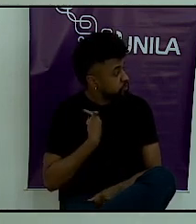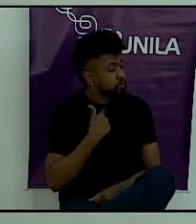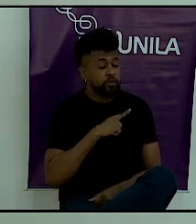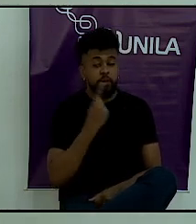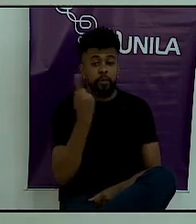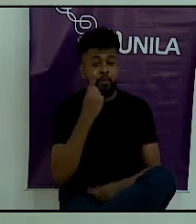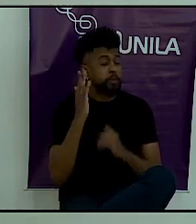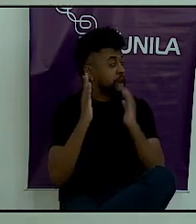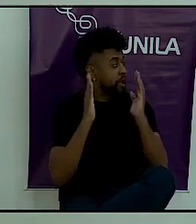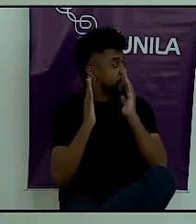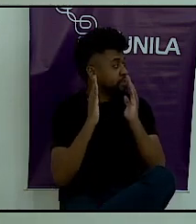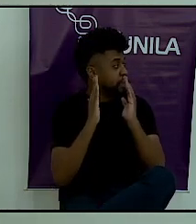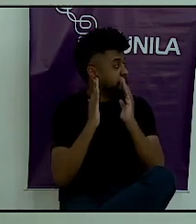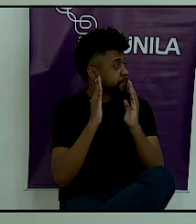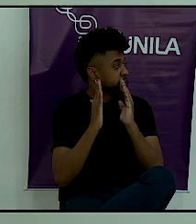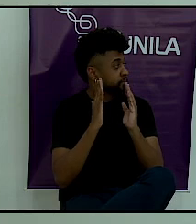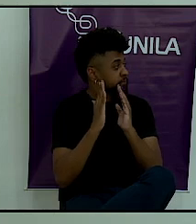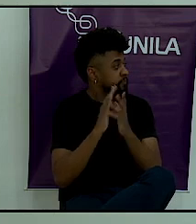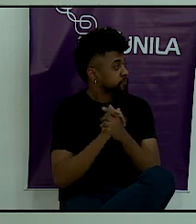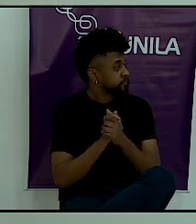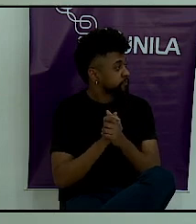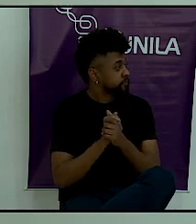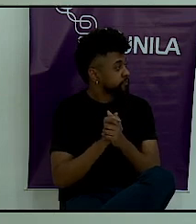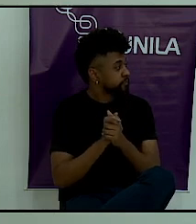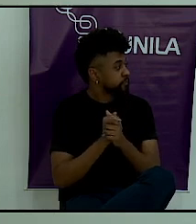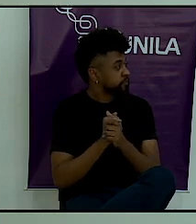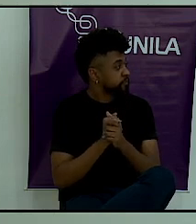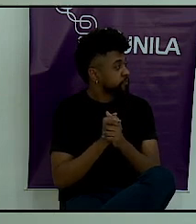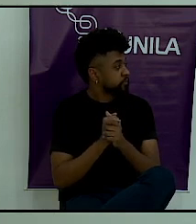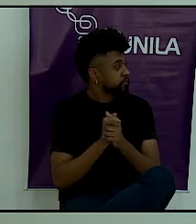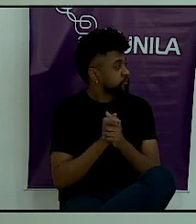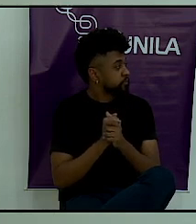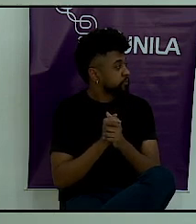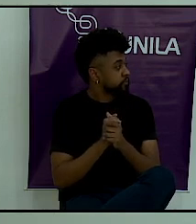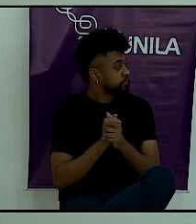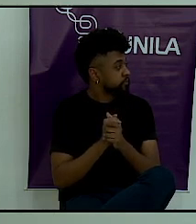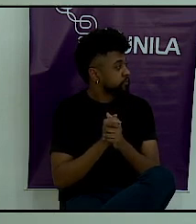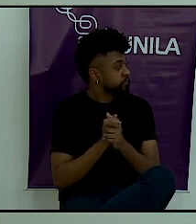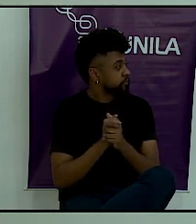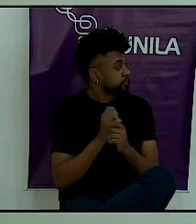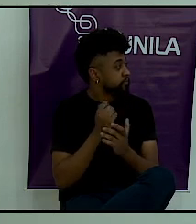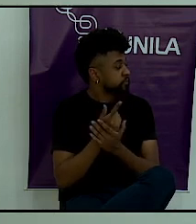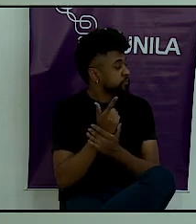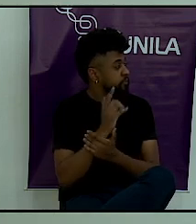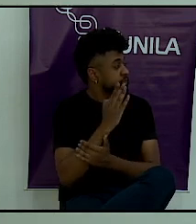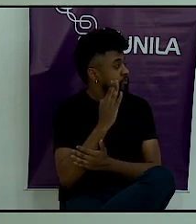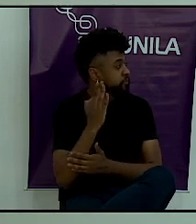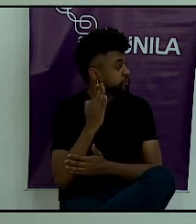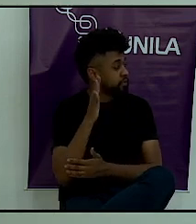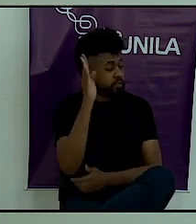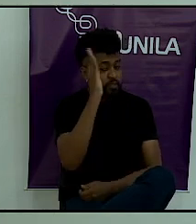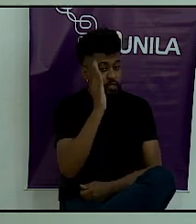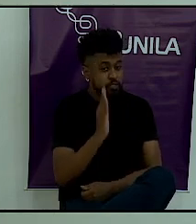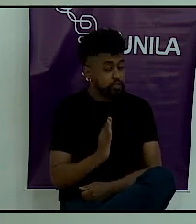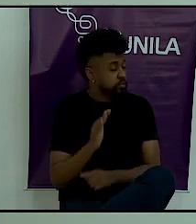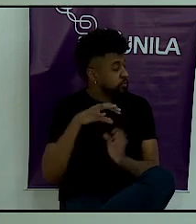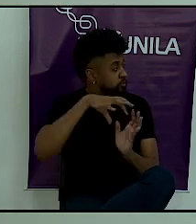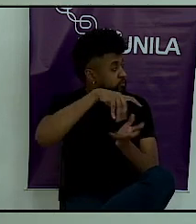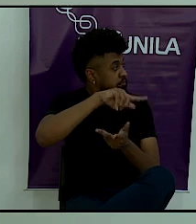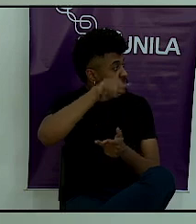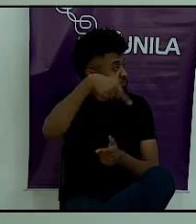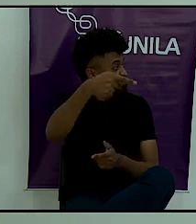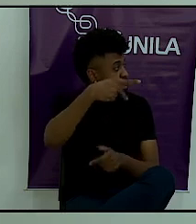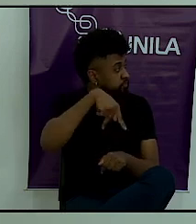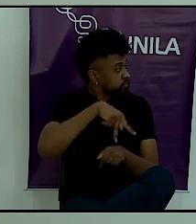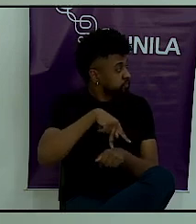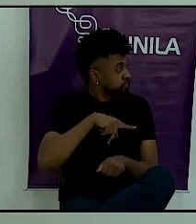etapa aqui, né, a primeira fasezinha, assim, que seria a aquisição de bibliografia nacional e internacional. A gente vem